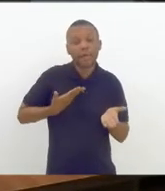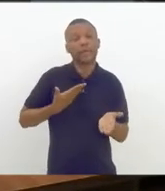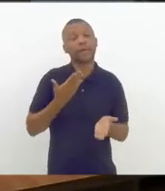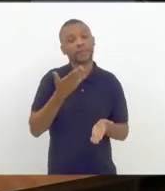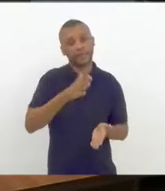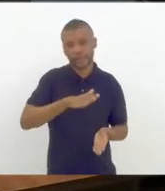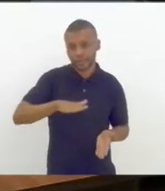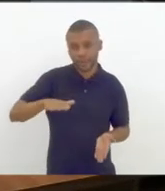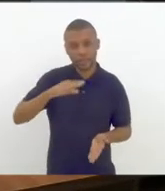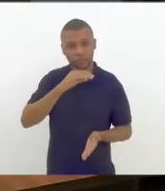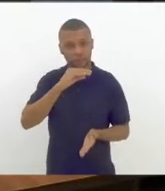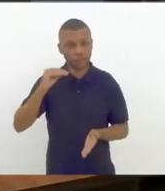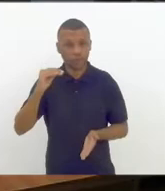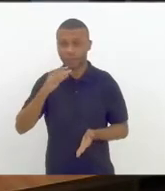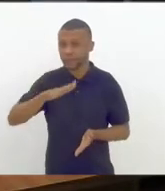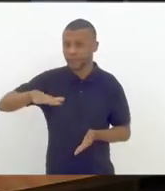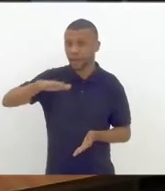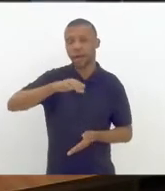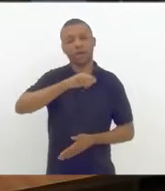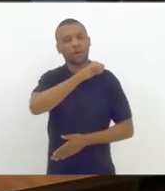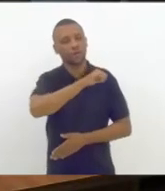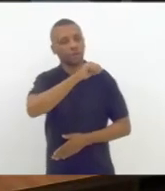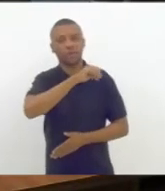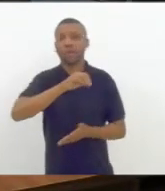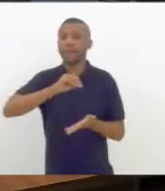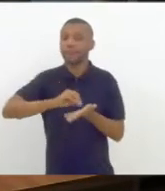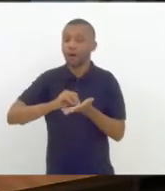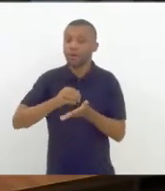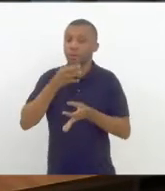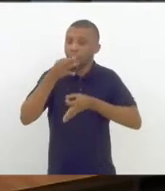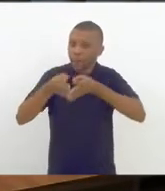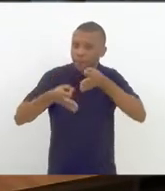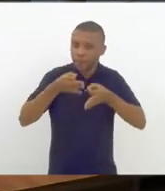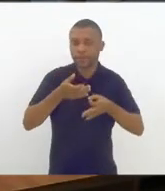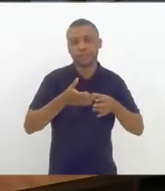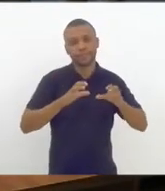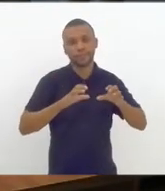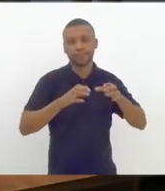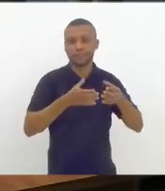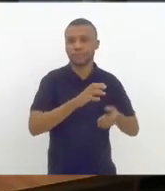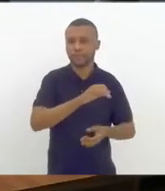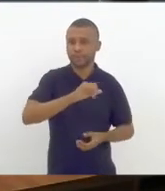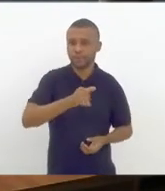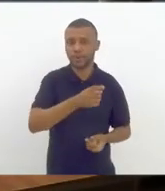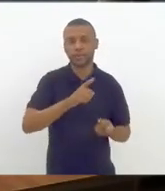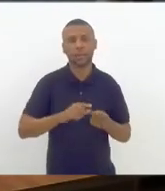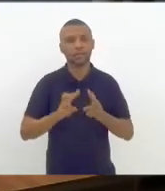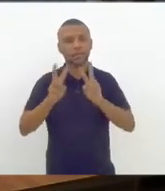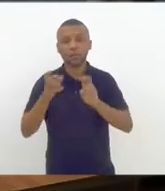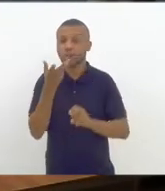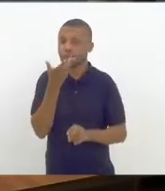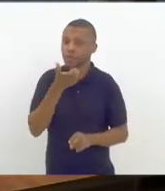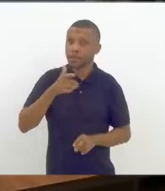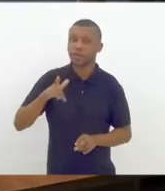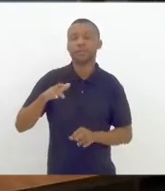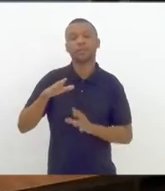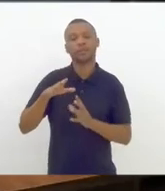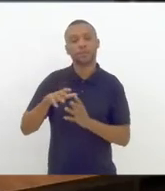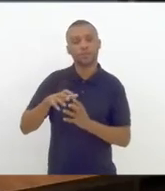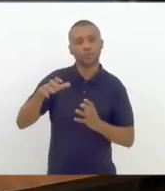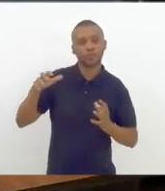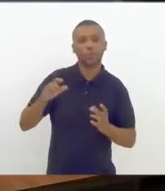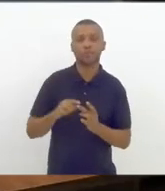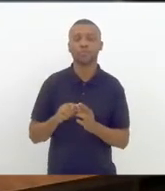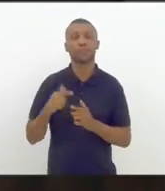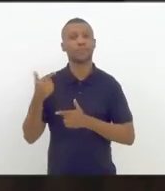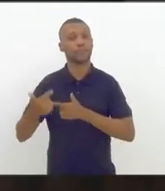no âmbito do Estado do Rio de Janeiro. Pendente de pareceres das comissões de Constituição e Justiça, de Assunto da Criança e do Adolescente e do Idoso, de Trabalho, Legislação Social, Seguridade